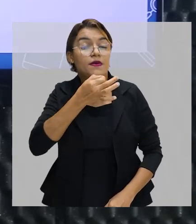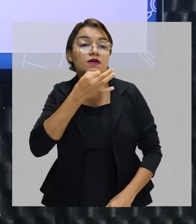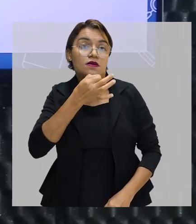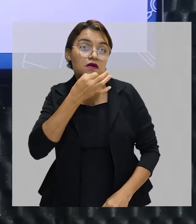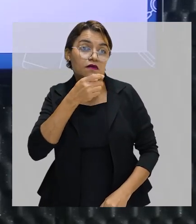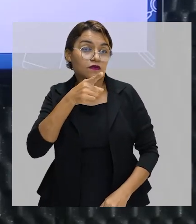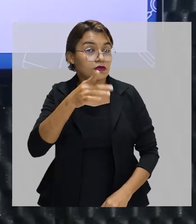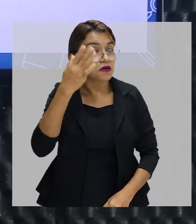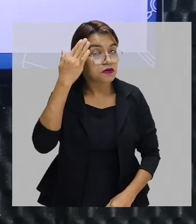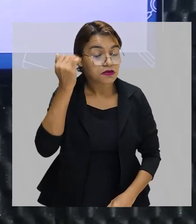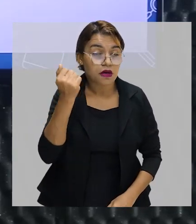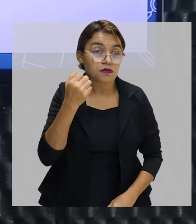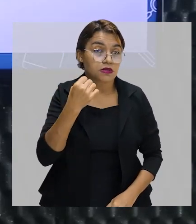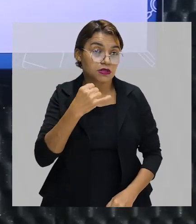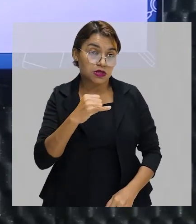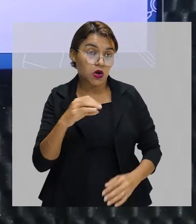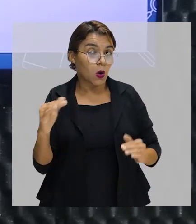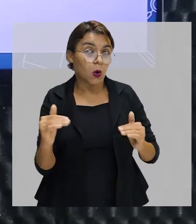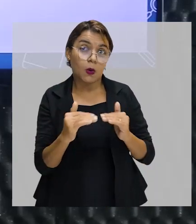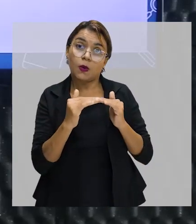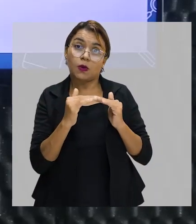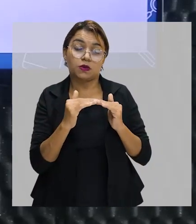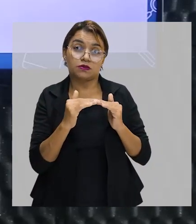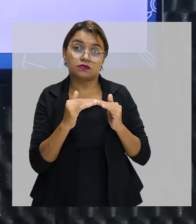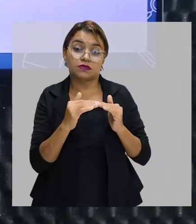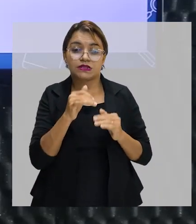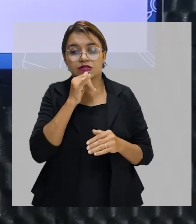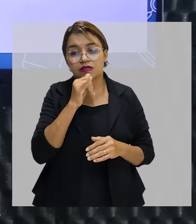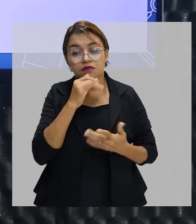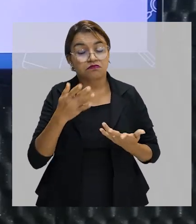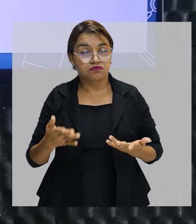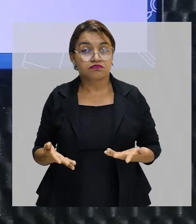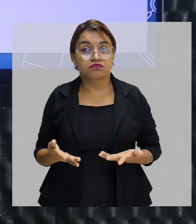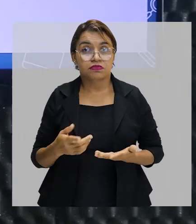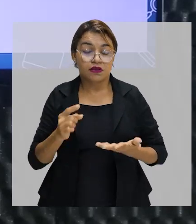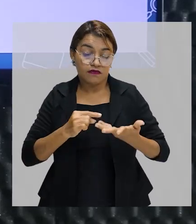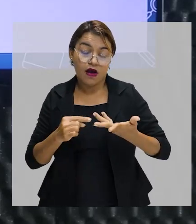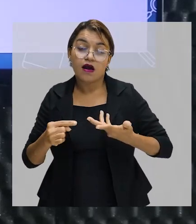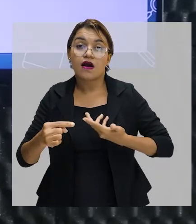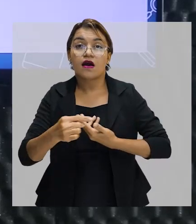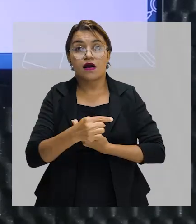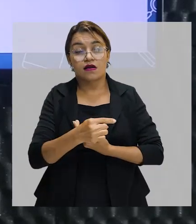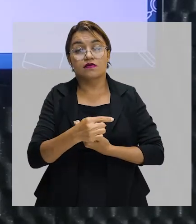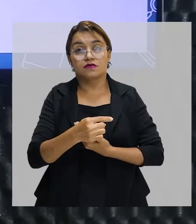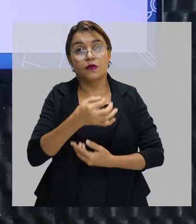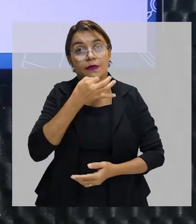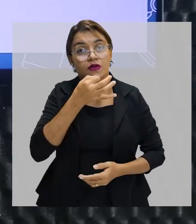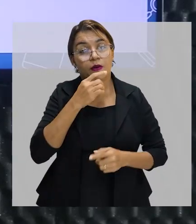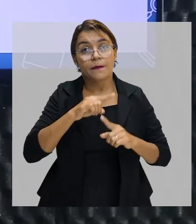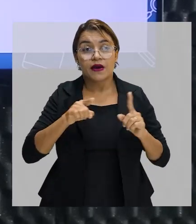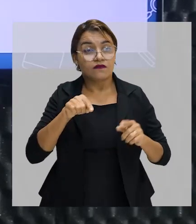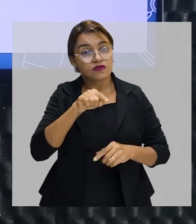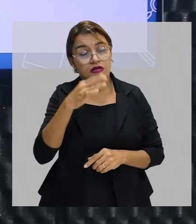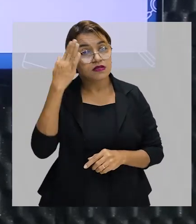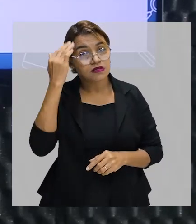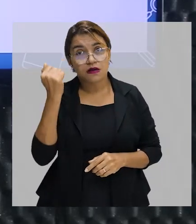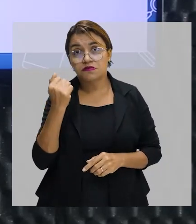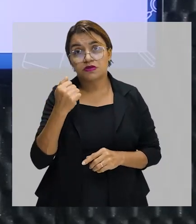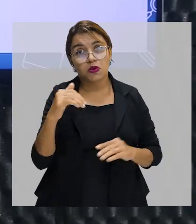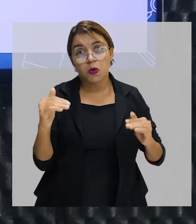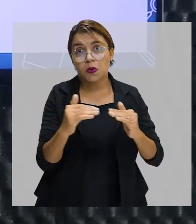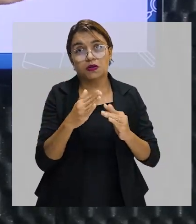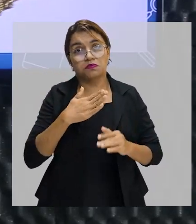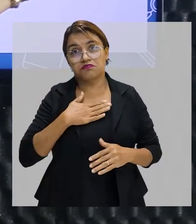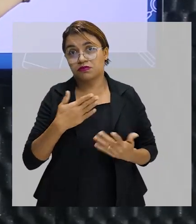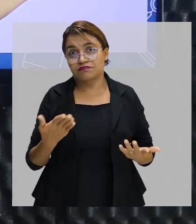esta. Tá. Eu digo A, B, C, D são as minhas justificativas. Mas eu não tenho intenção de te convencer, tá bom?